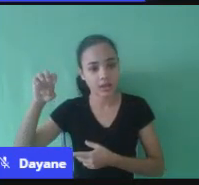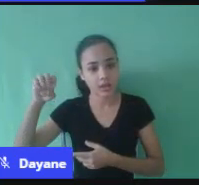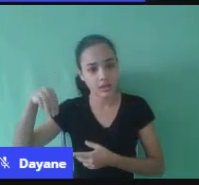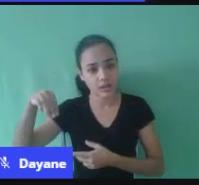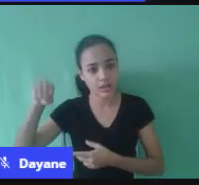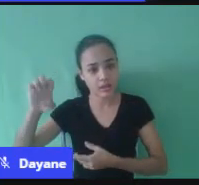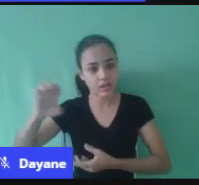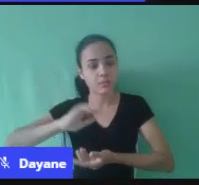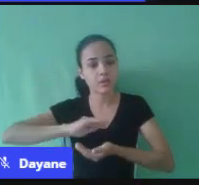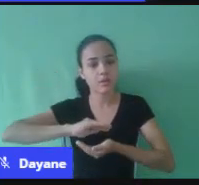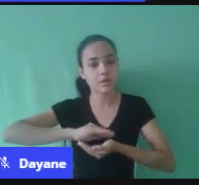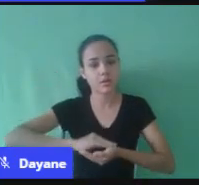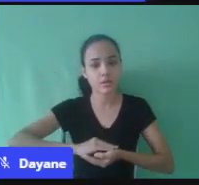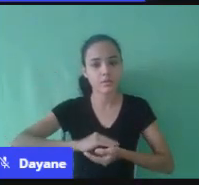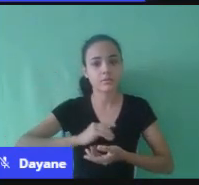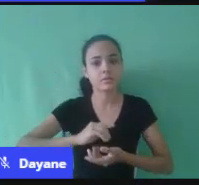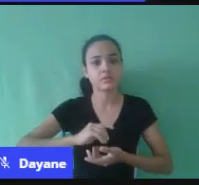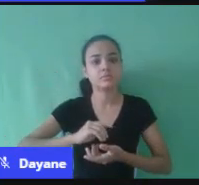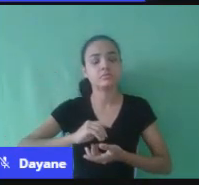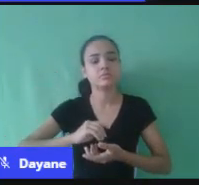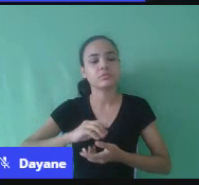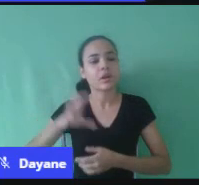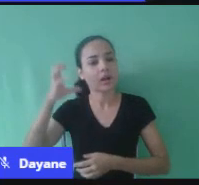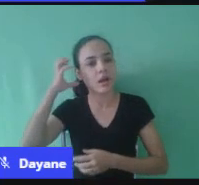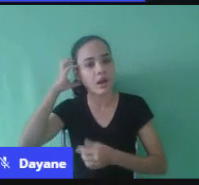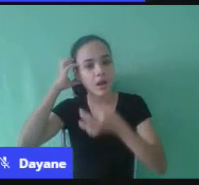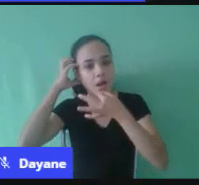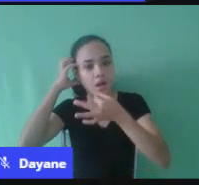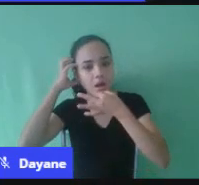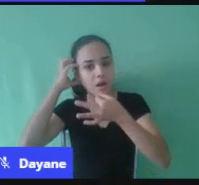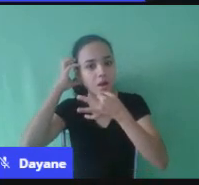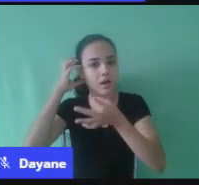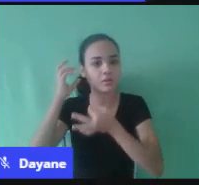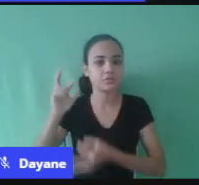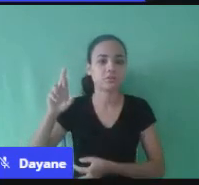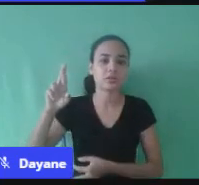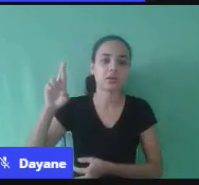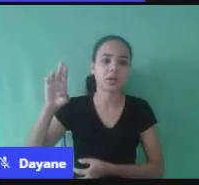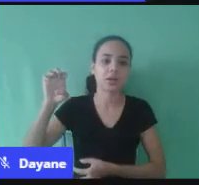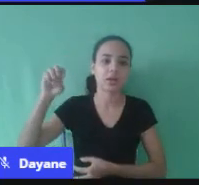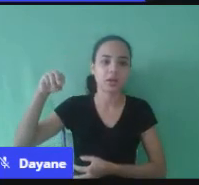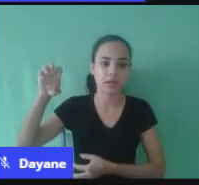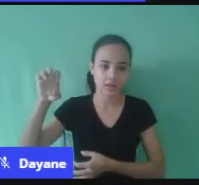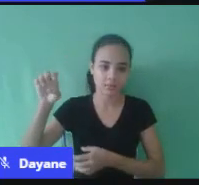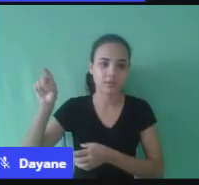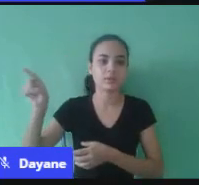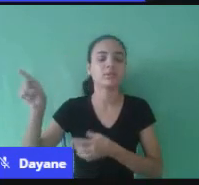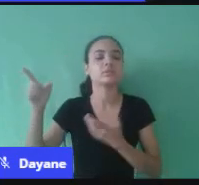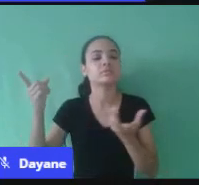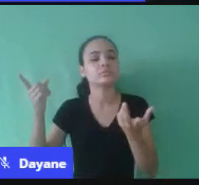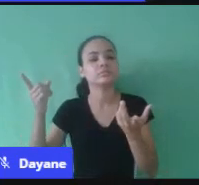Rádio REME, que são mídias educacionais, mídias digitais,